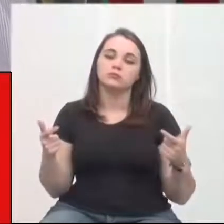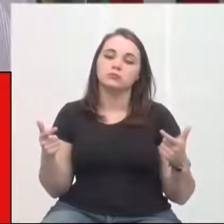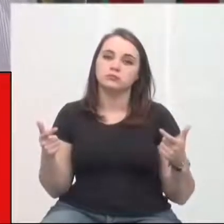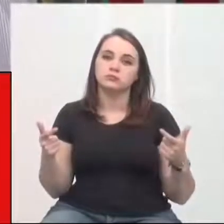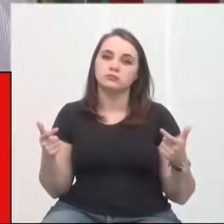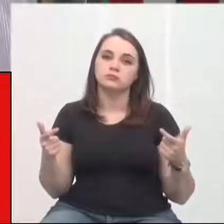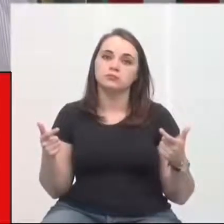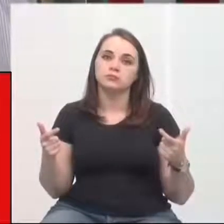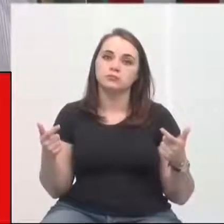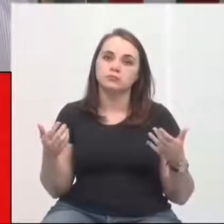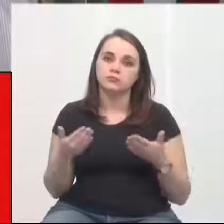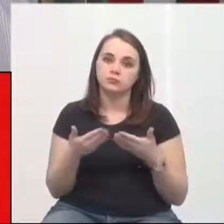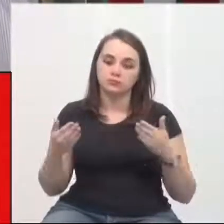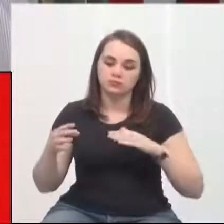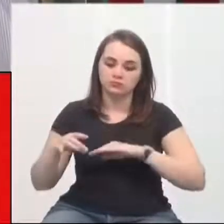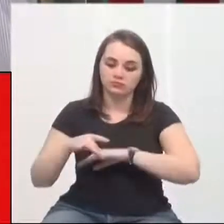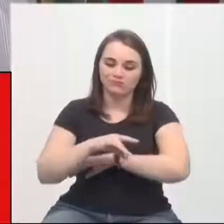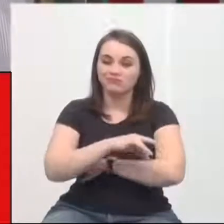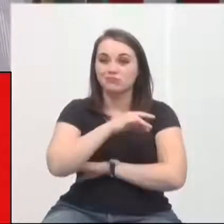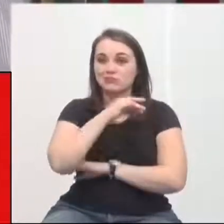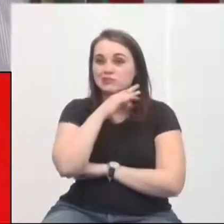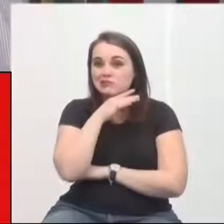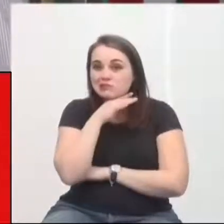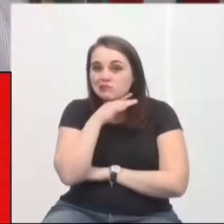muito desgastado, porque foi